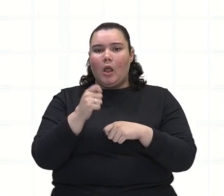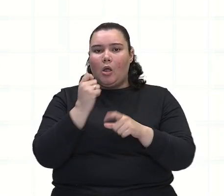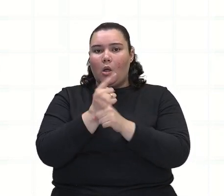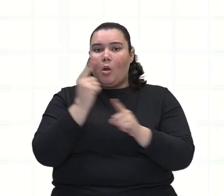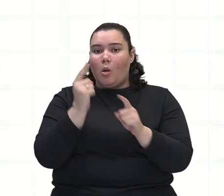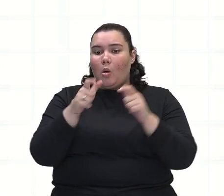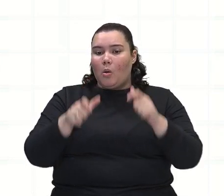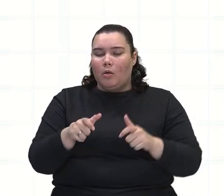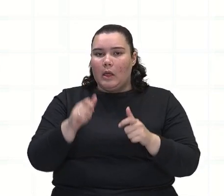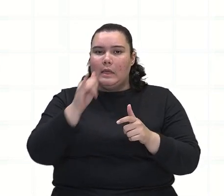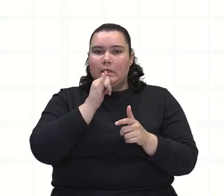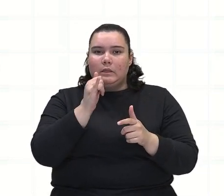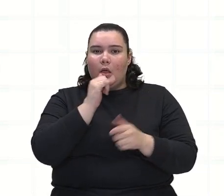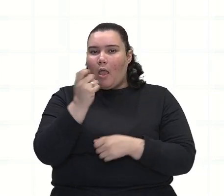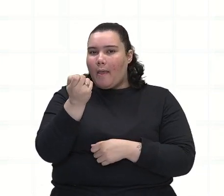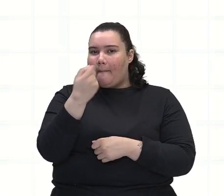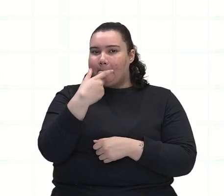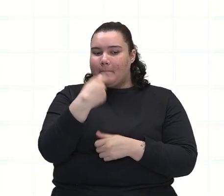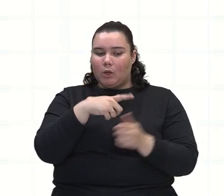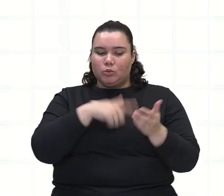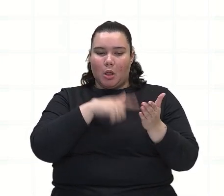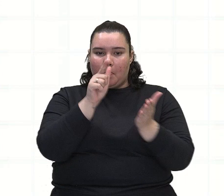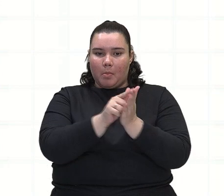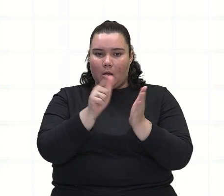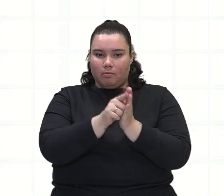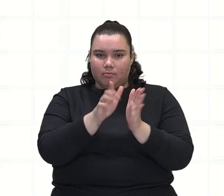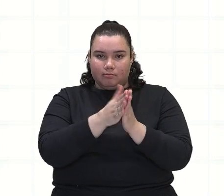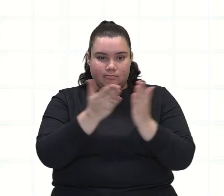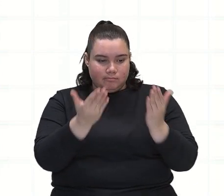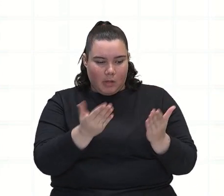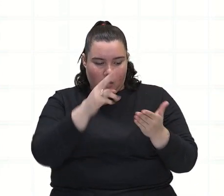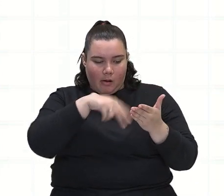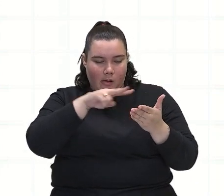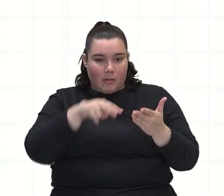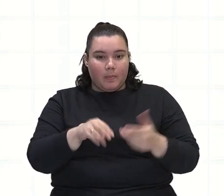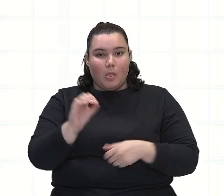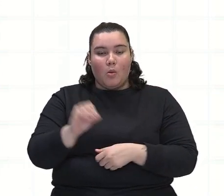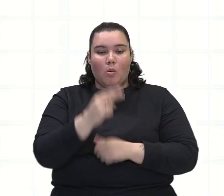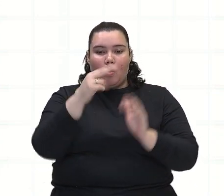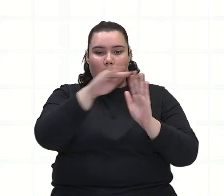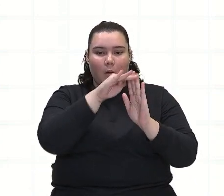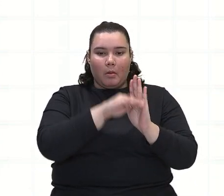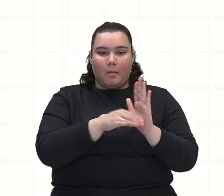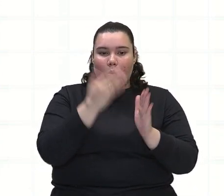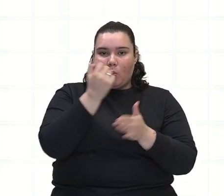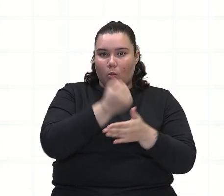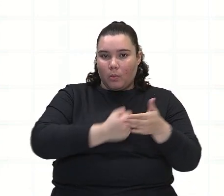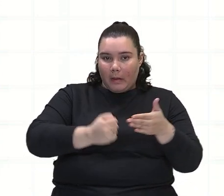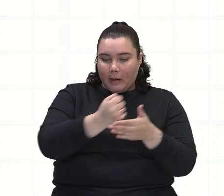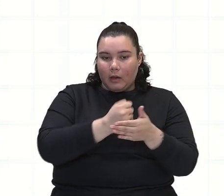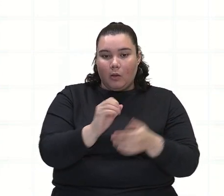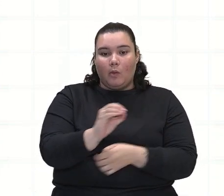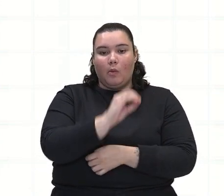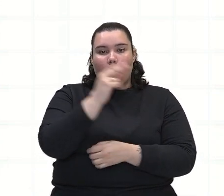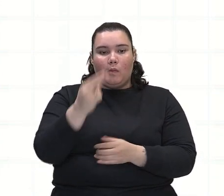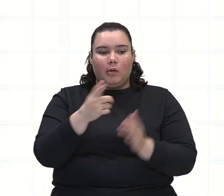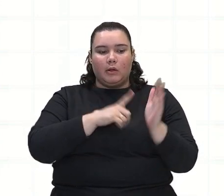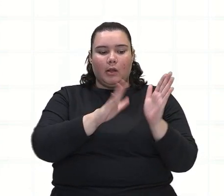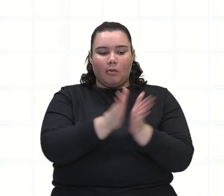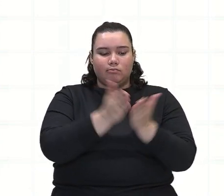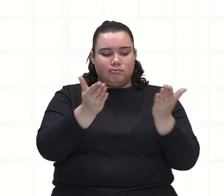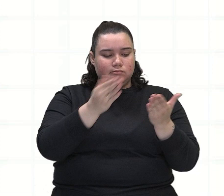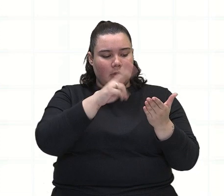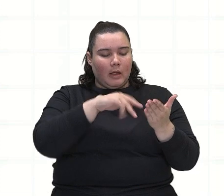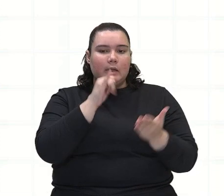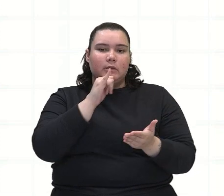nas bulas de remédio, nas receitas culinárias, nos manuais de instrução, né? Quando eu compro